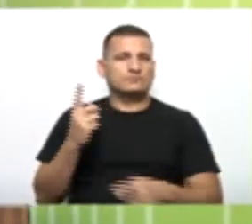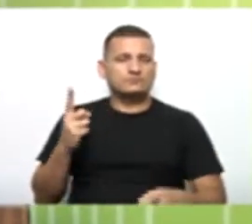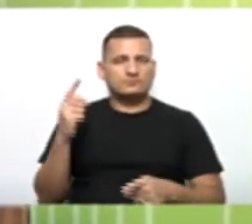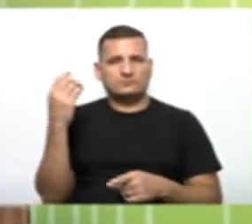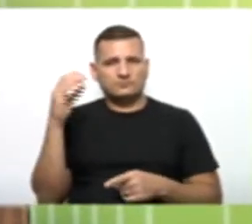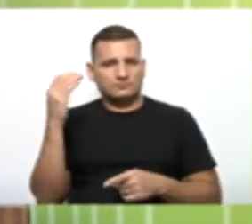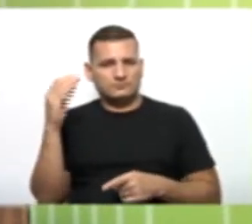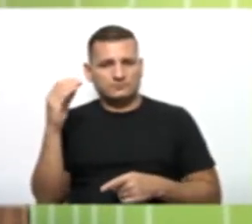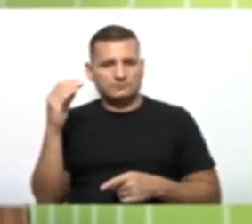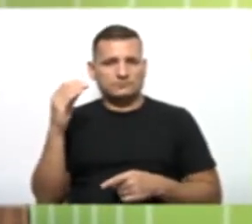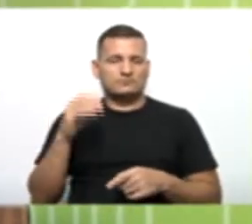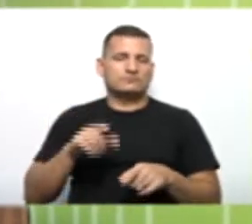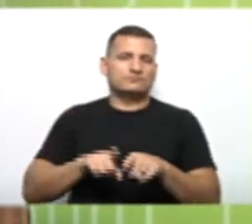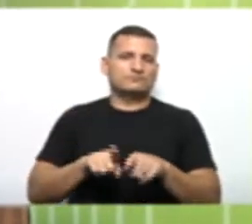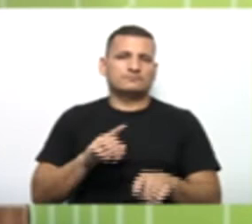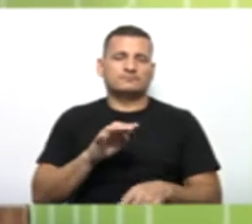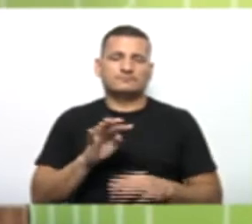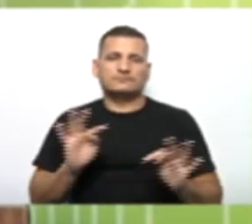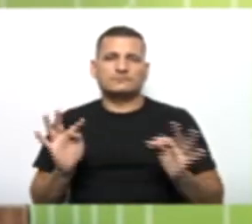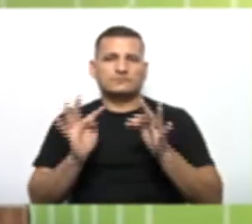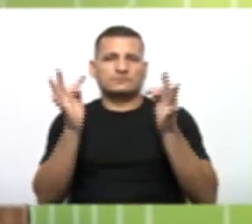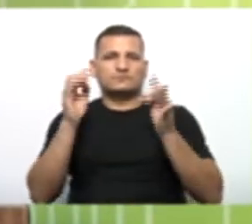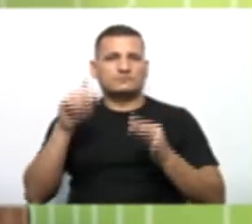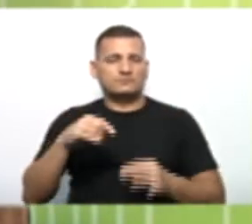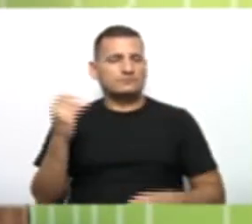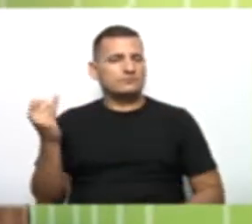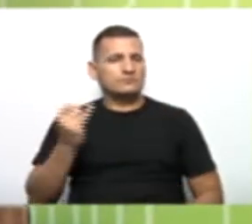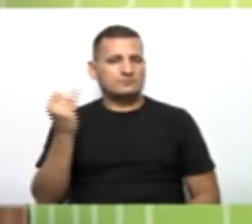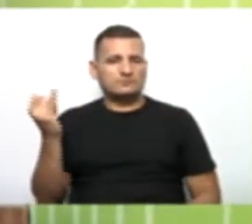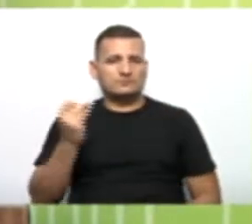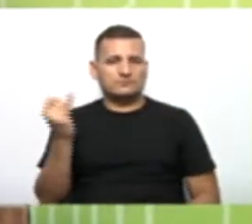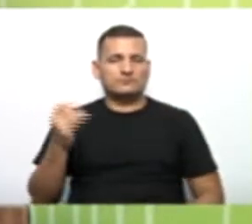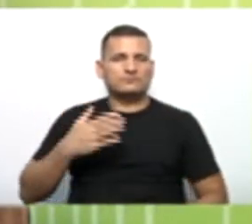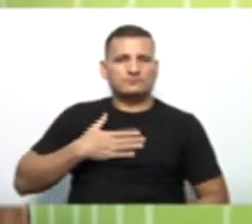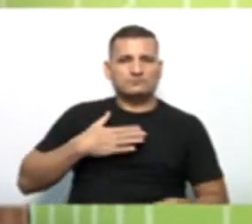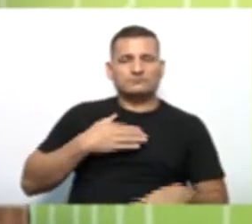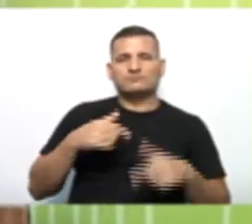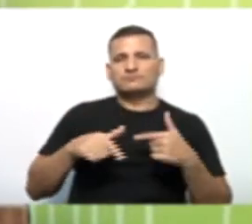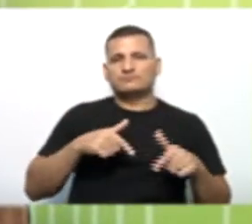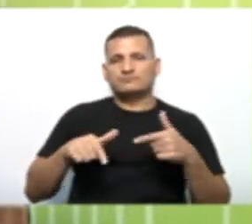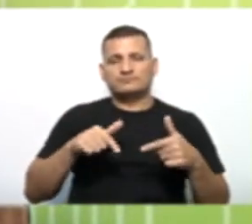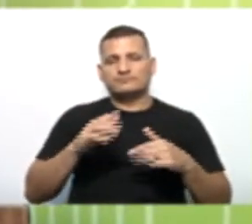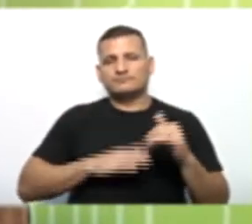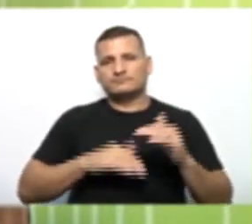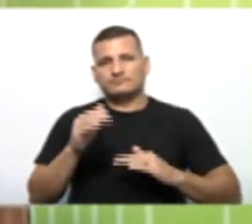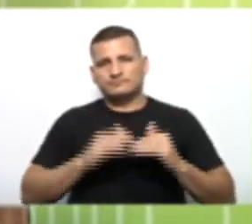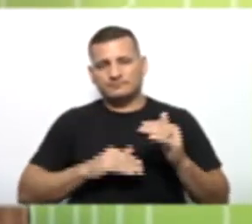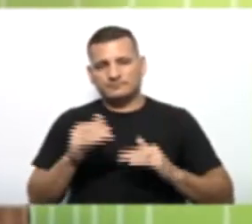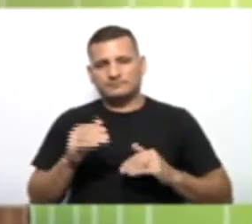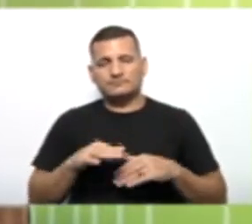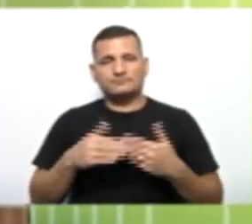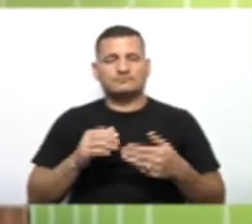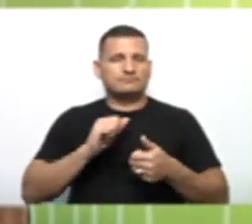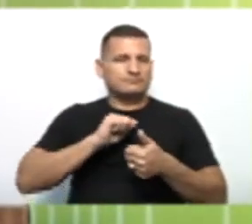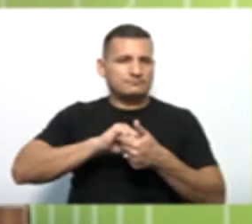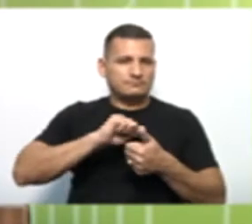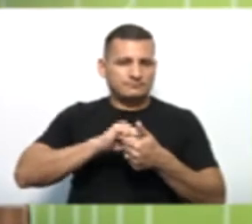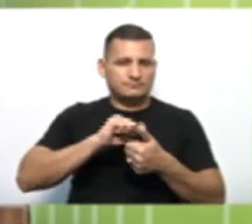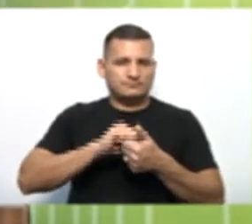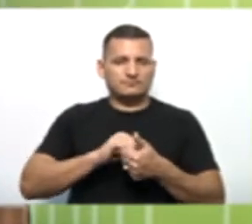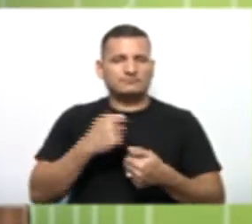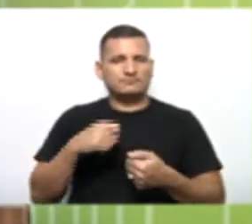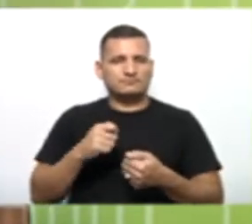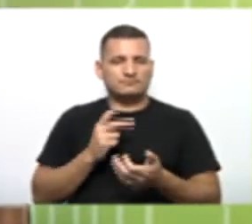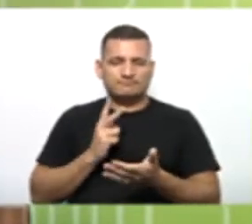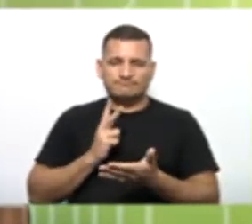científicas e tecnológicas que são importantes para o meu exercício profissional então a qualificação deve ser